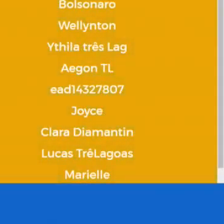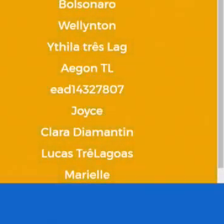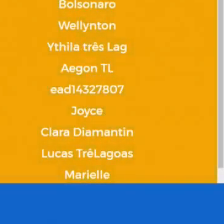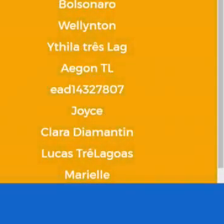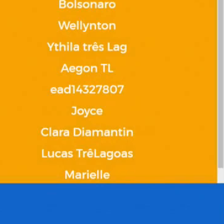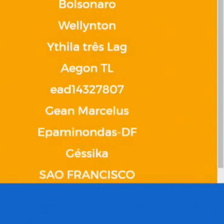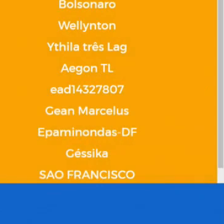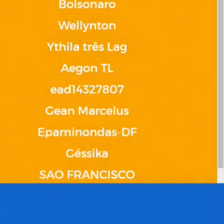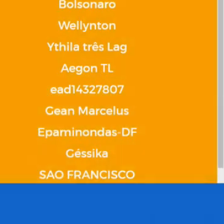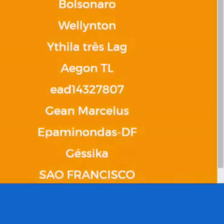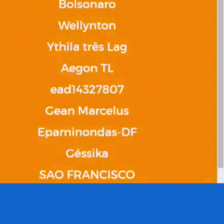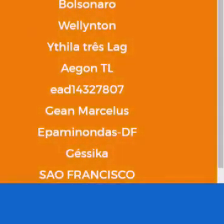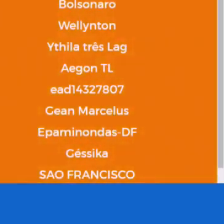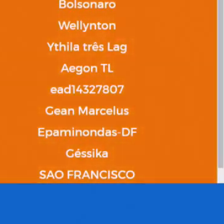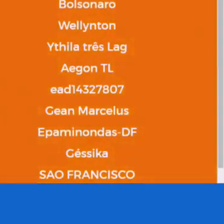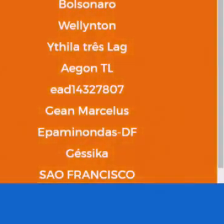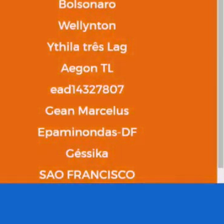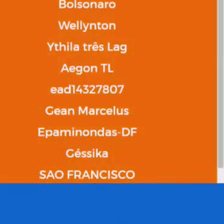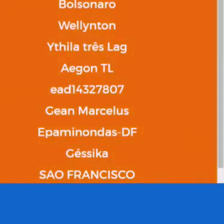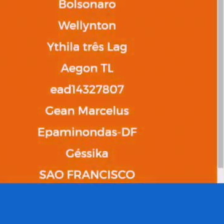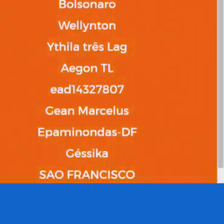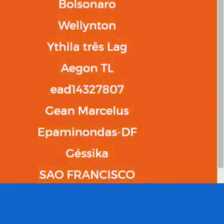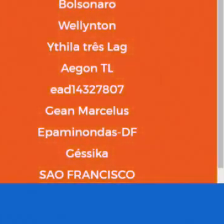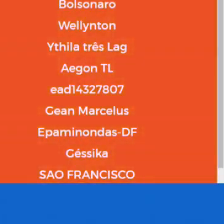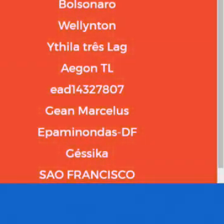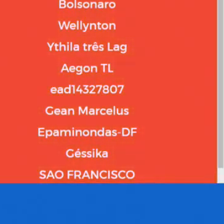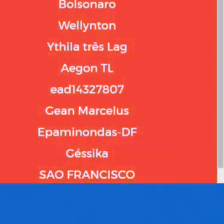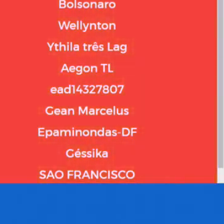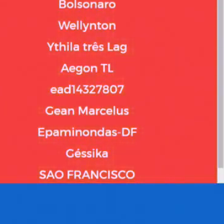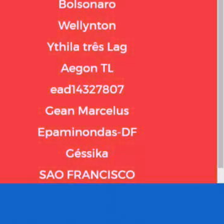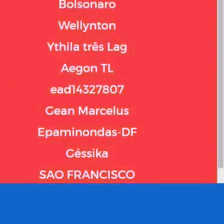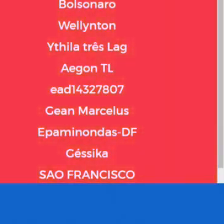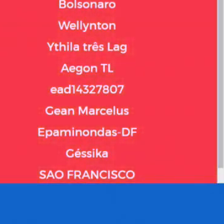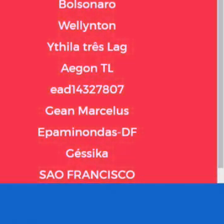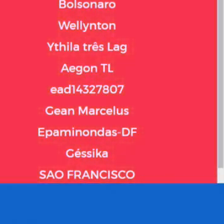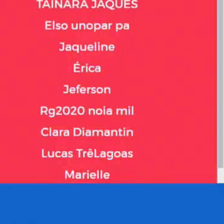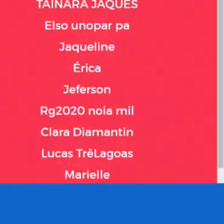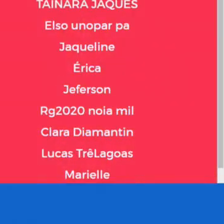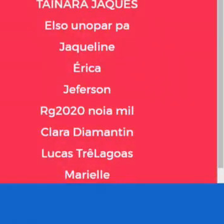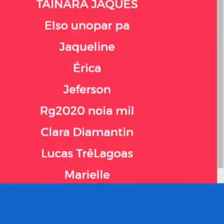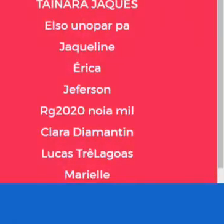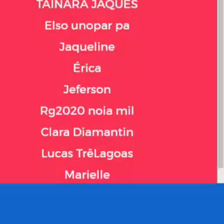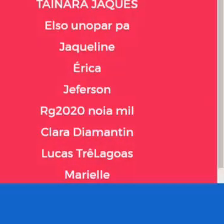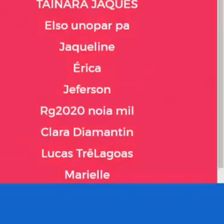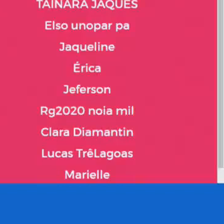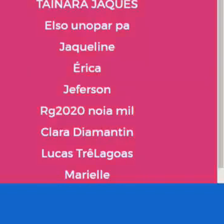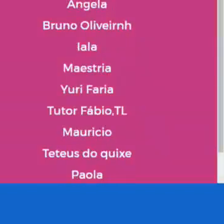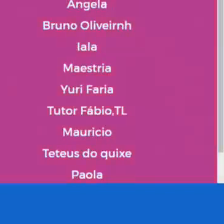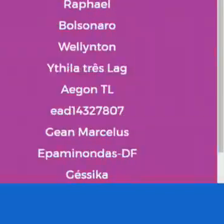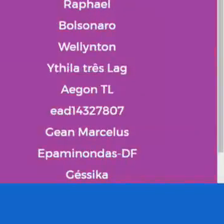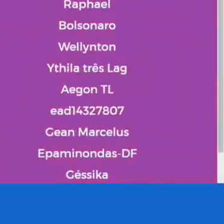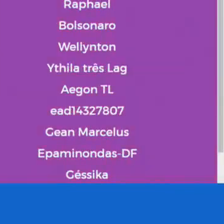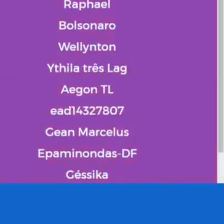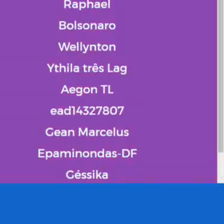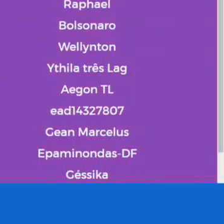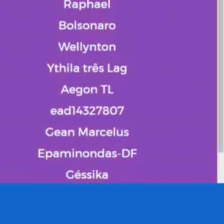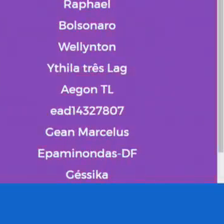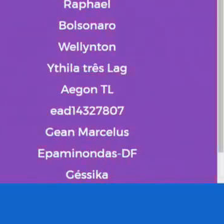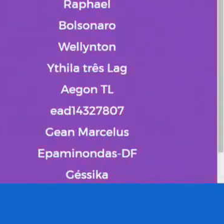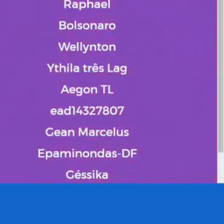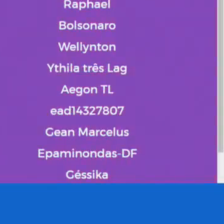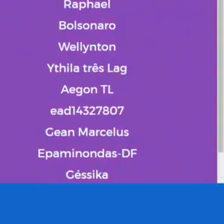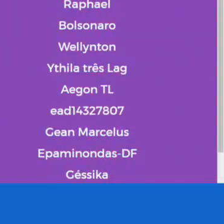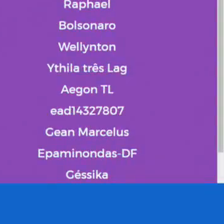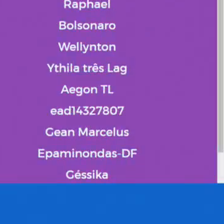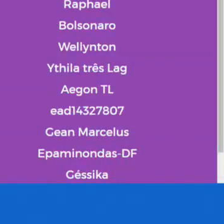Polo de Limoeiro aí também. Bom, pessoal, como que funciona o Kahoot, tá? Eu vou avisando, vou explicando para